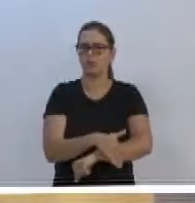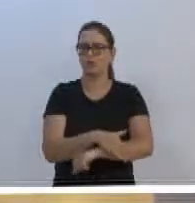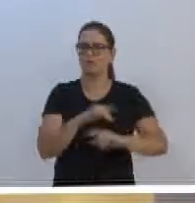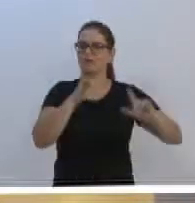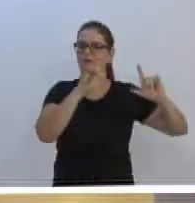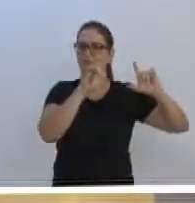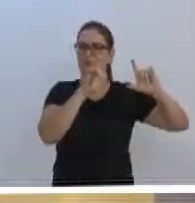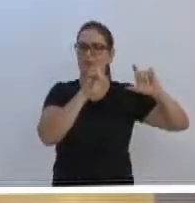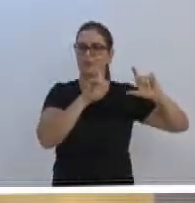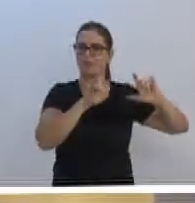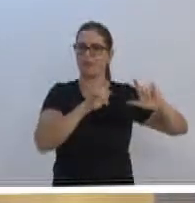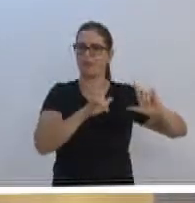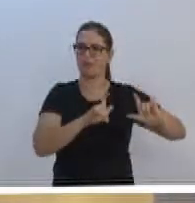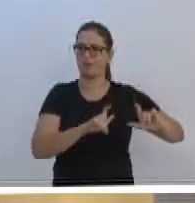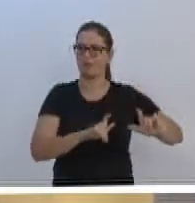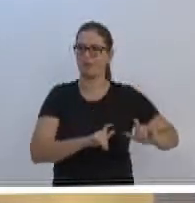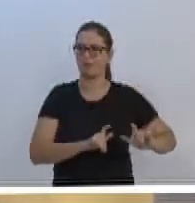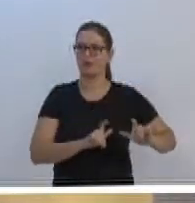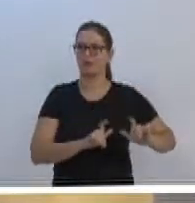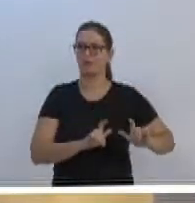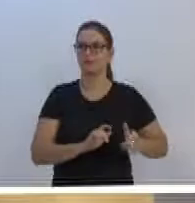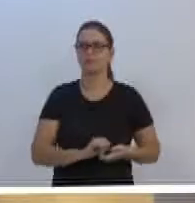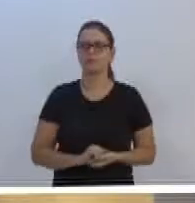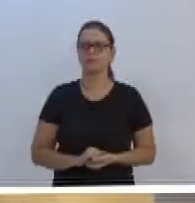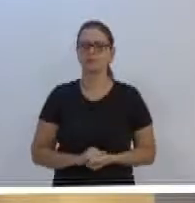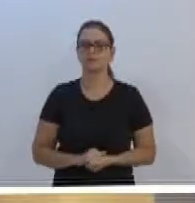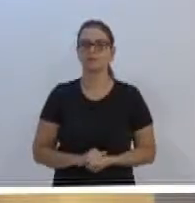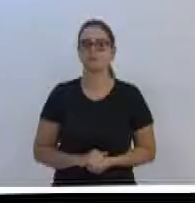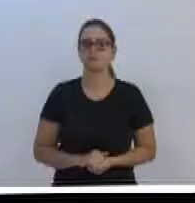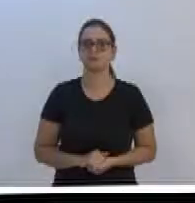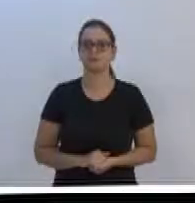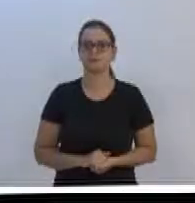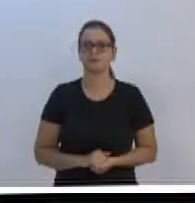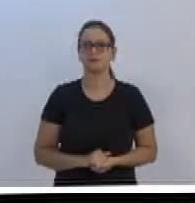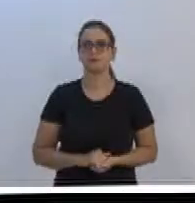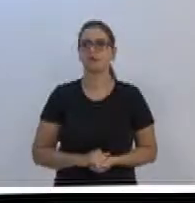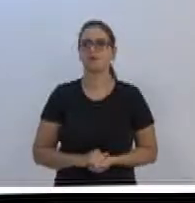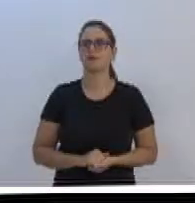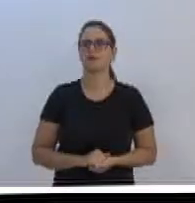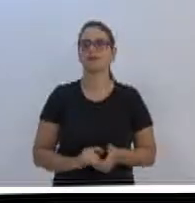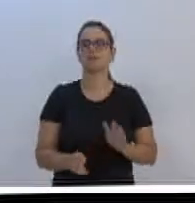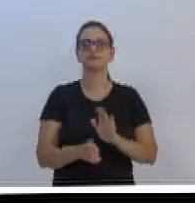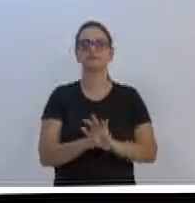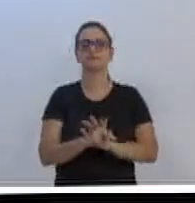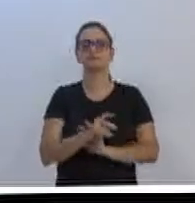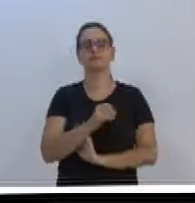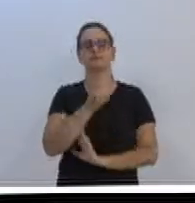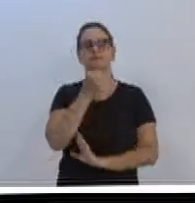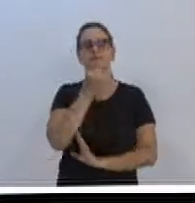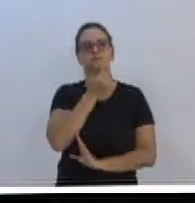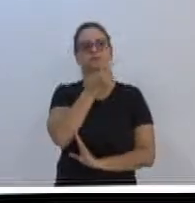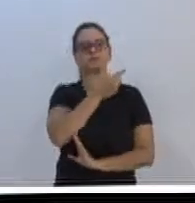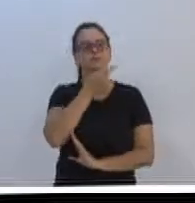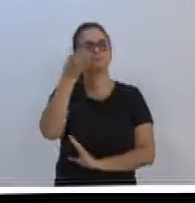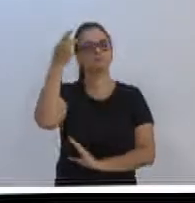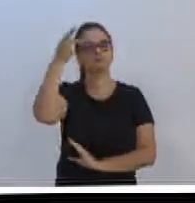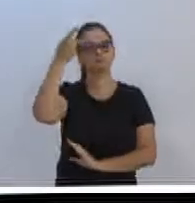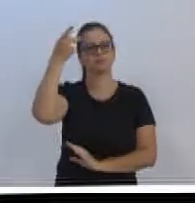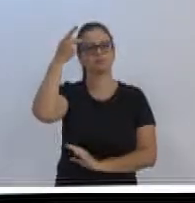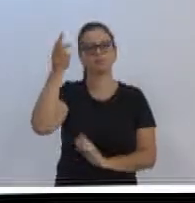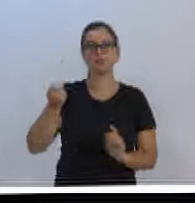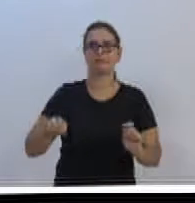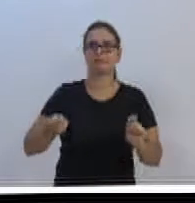foram apresentados senhores são paulino da propriedade de bem com a vida lá em são paulo é que